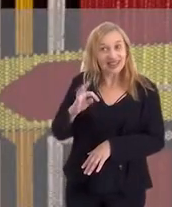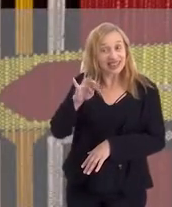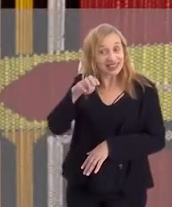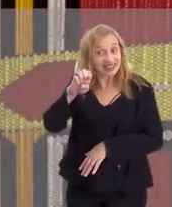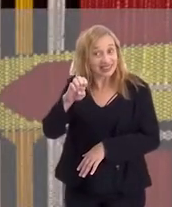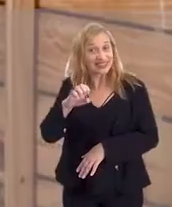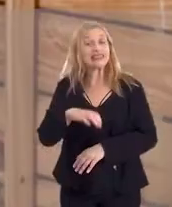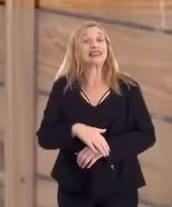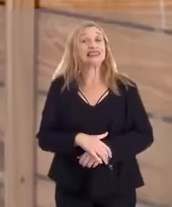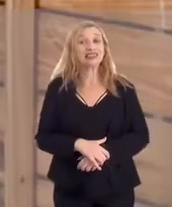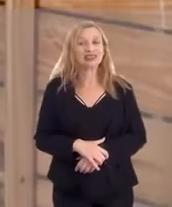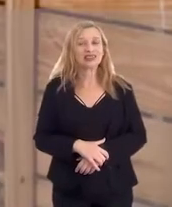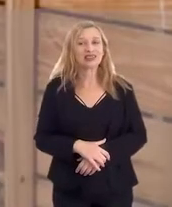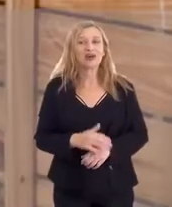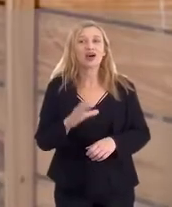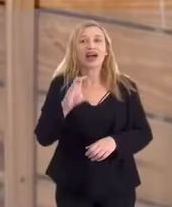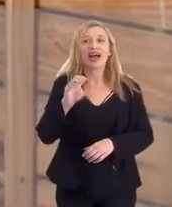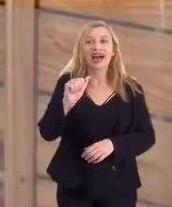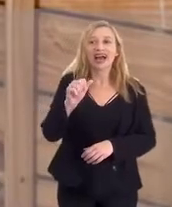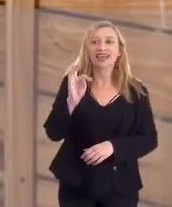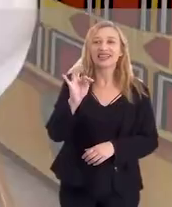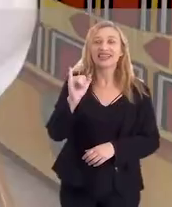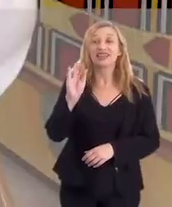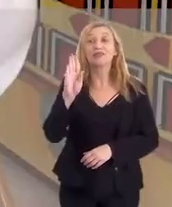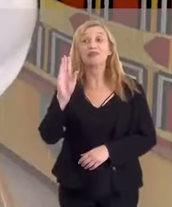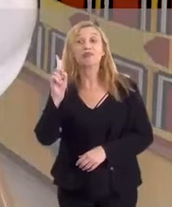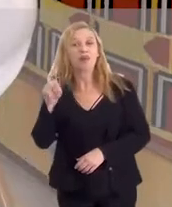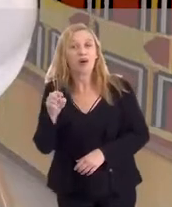Papillon, da Christiane Papillon, sobre o catimbó.